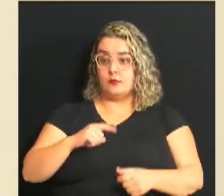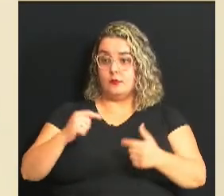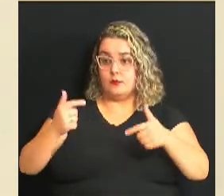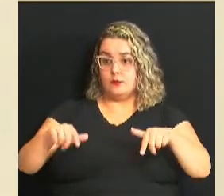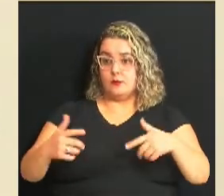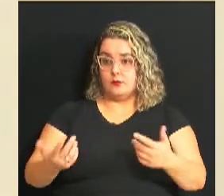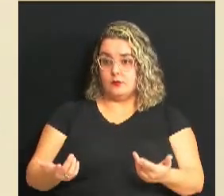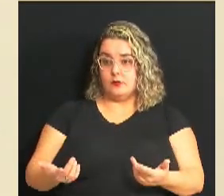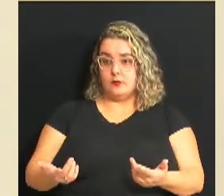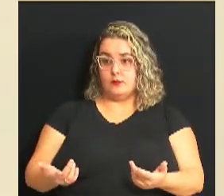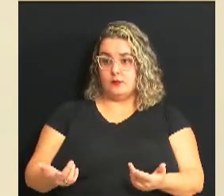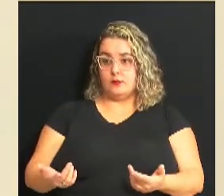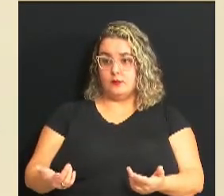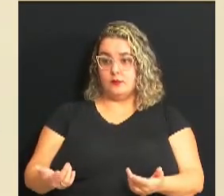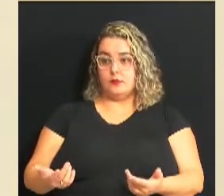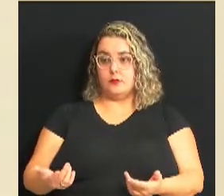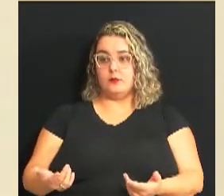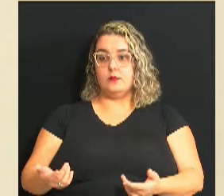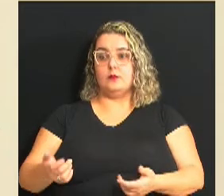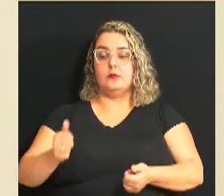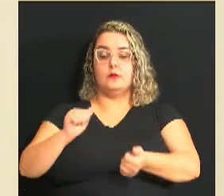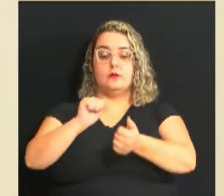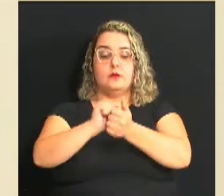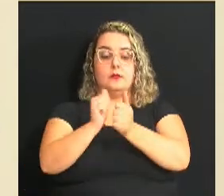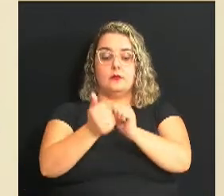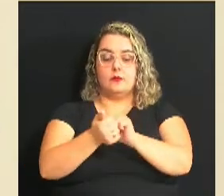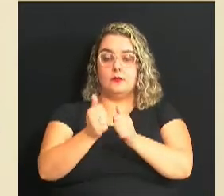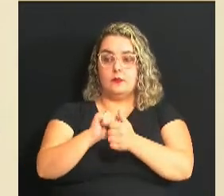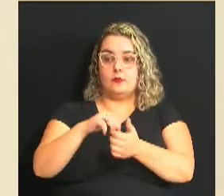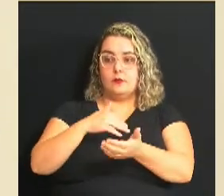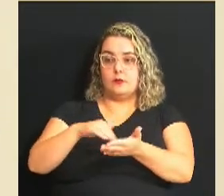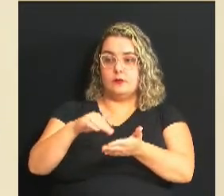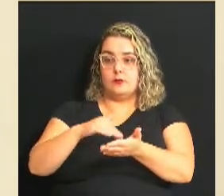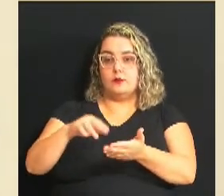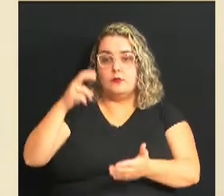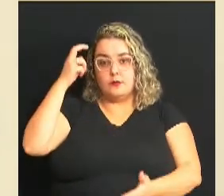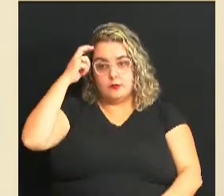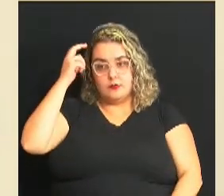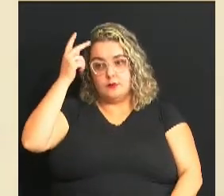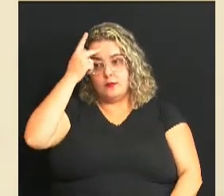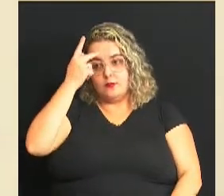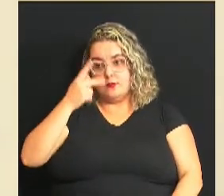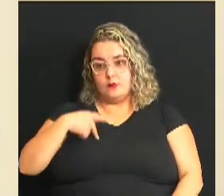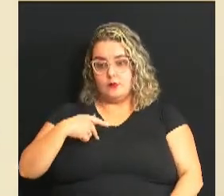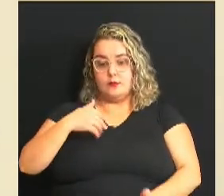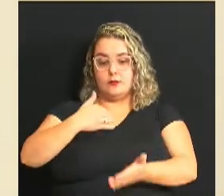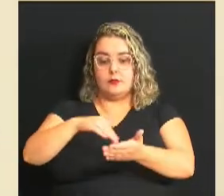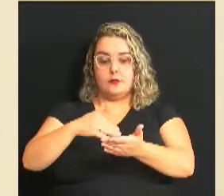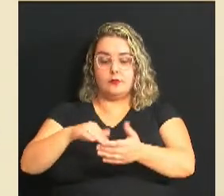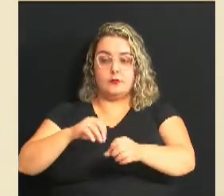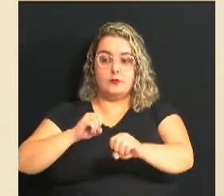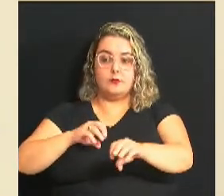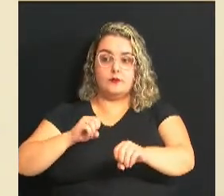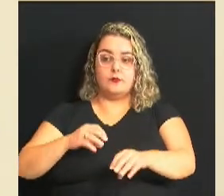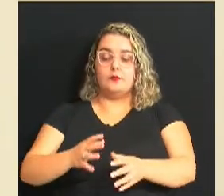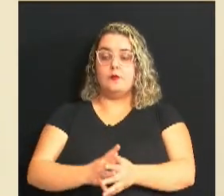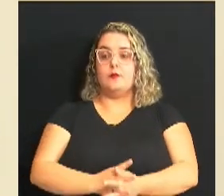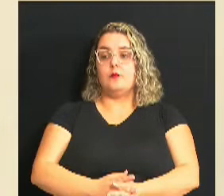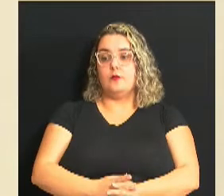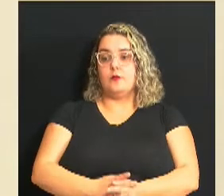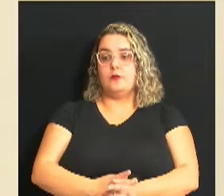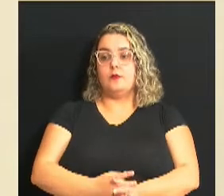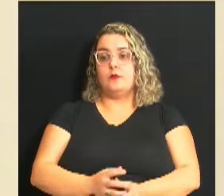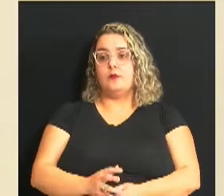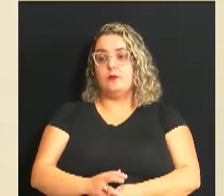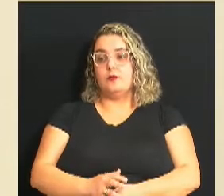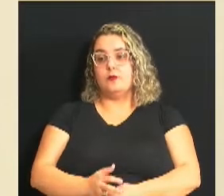aí demanda uma articulação da Secretaria de Cultura com a própria Secretaria de Educação, enfim.